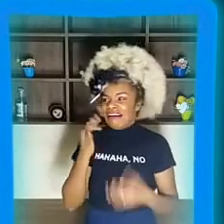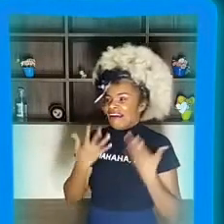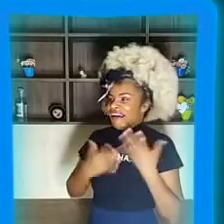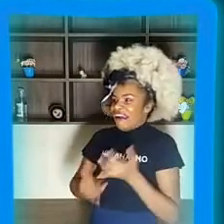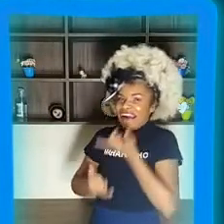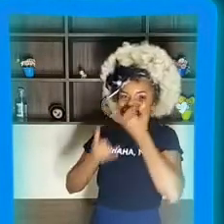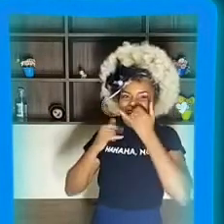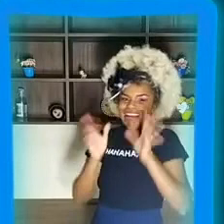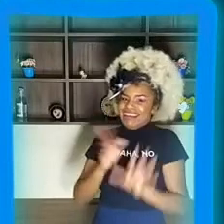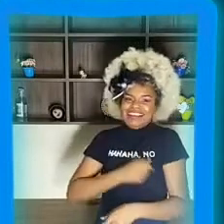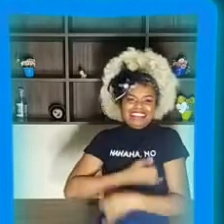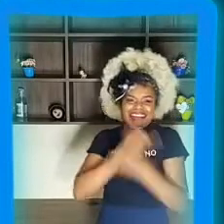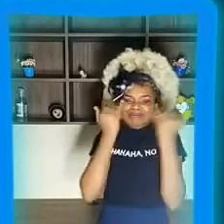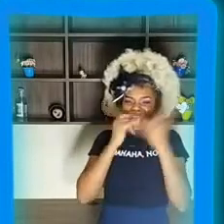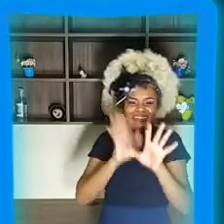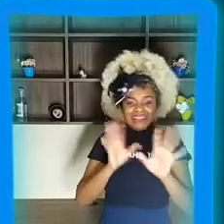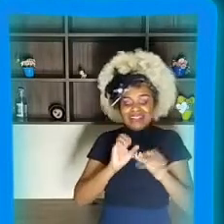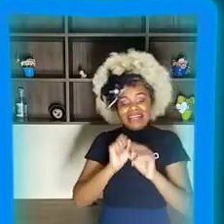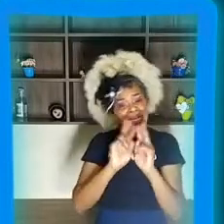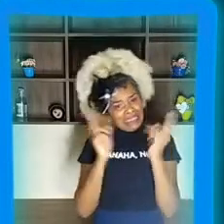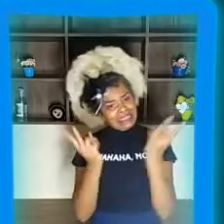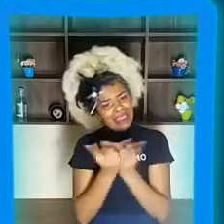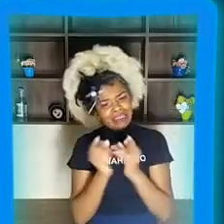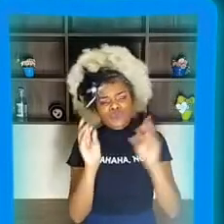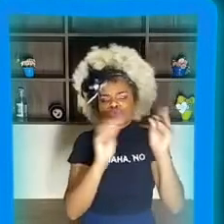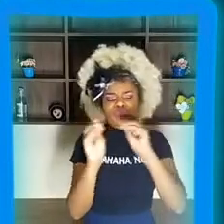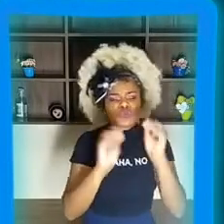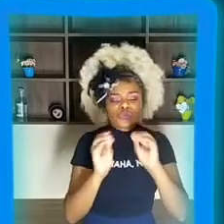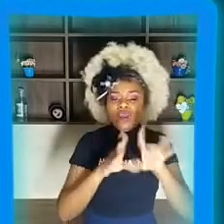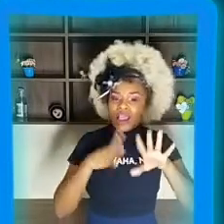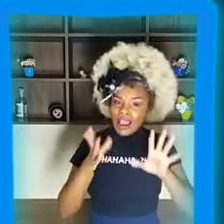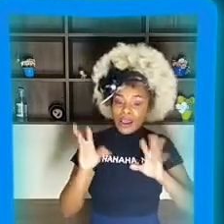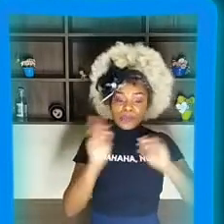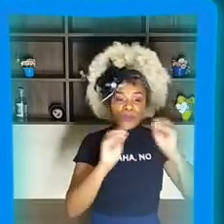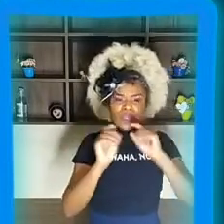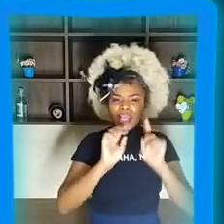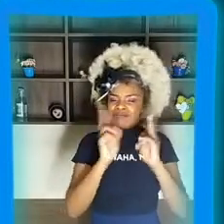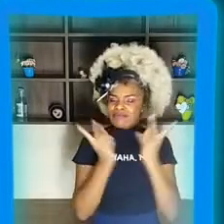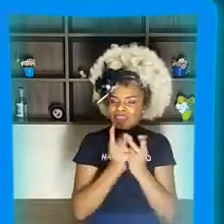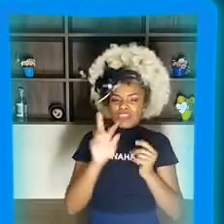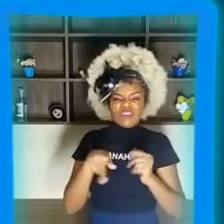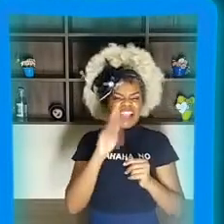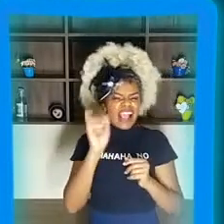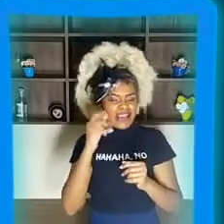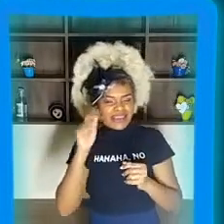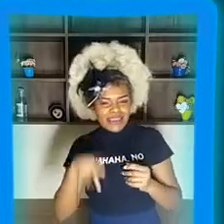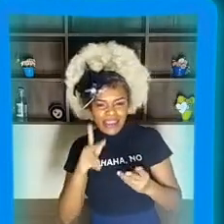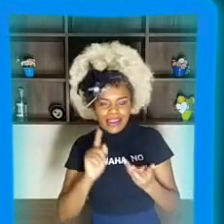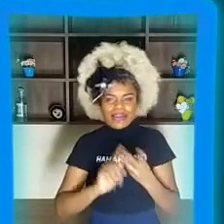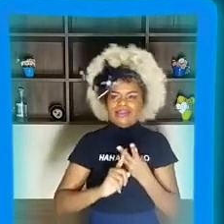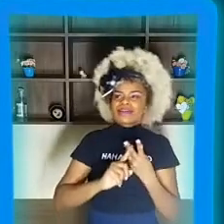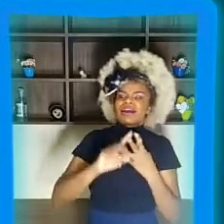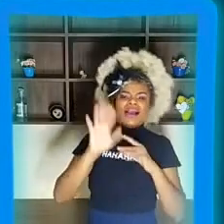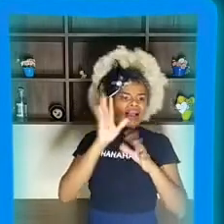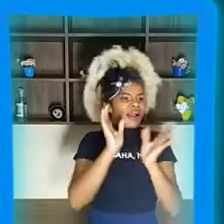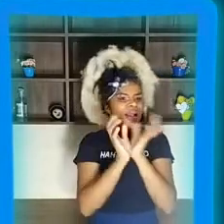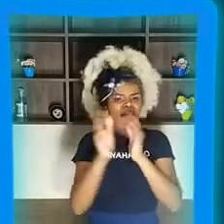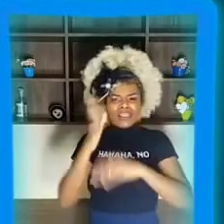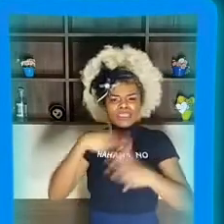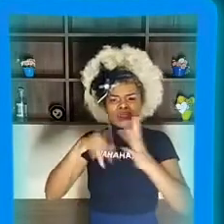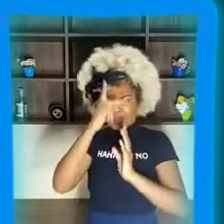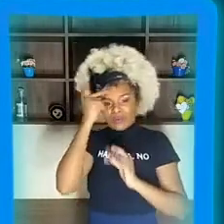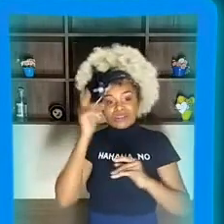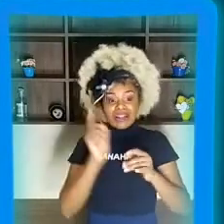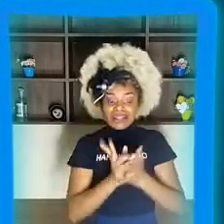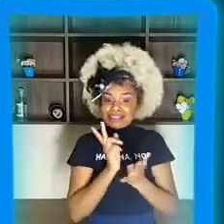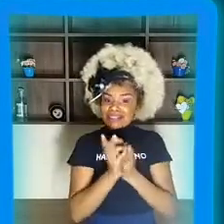Nossa, não dá. Ciático! Beijo pra você. Aliás, beijo Ciático, Raiesca, a galera toda que sempre tá com